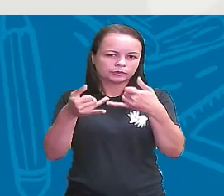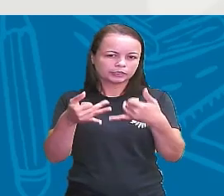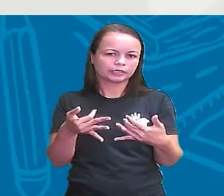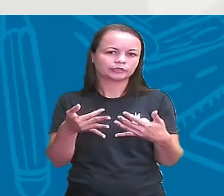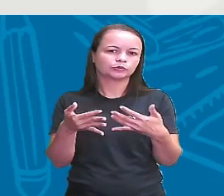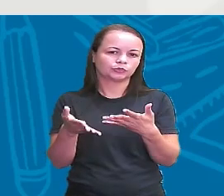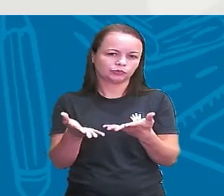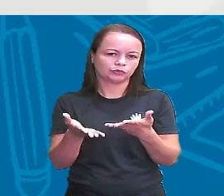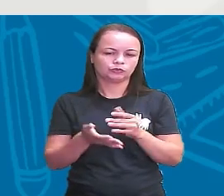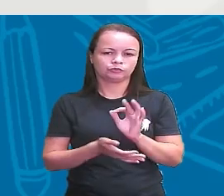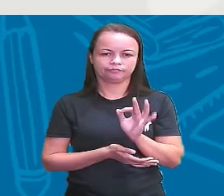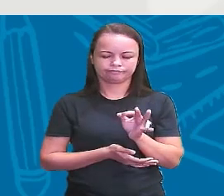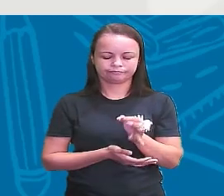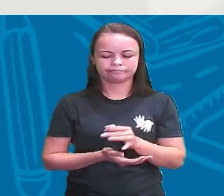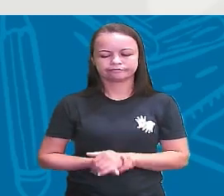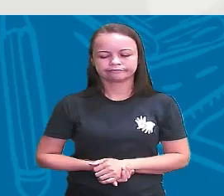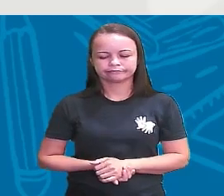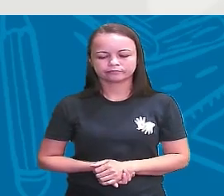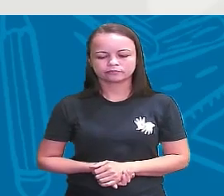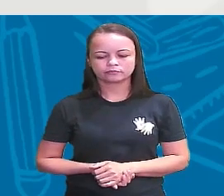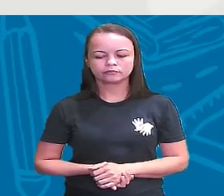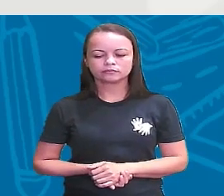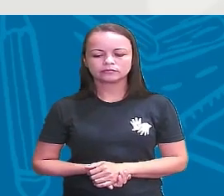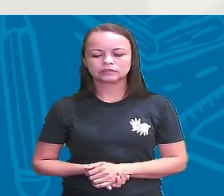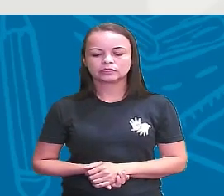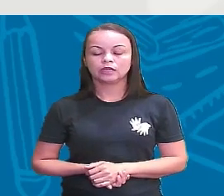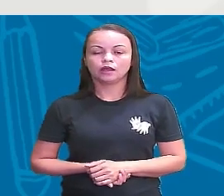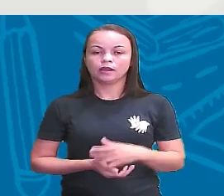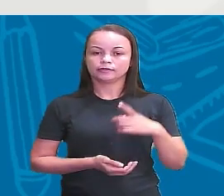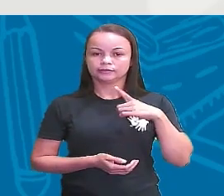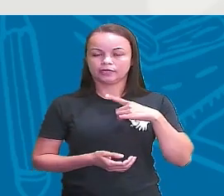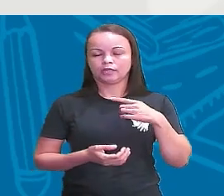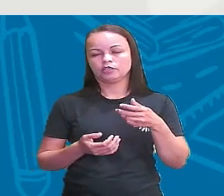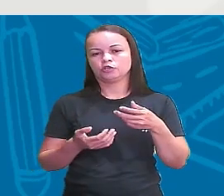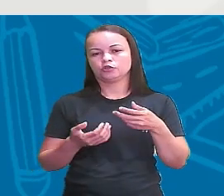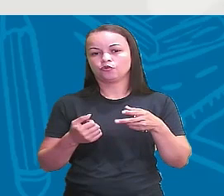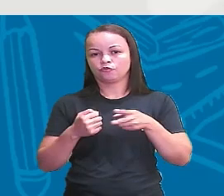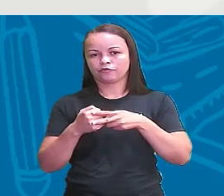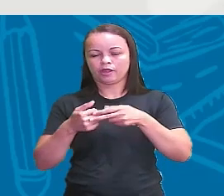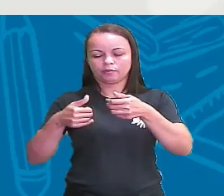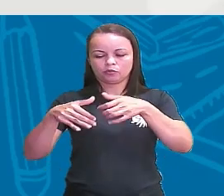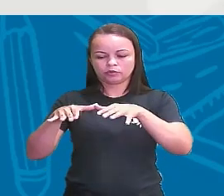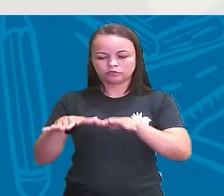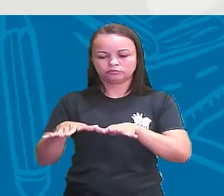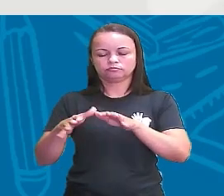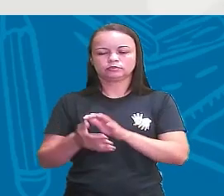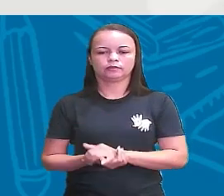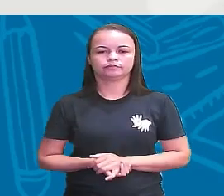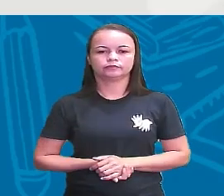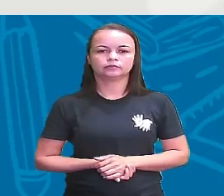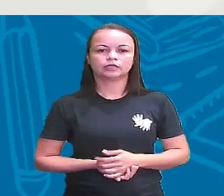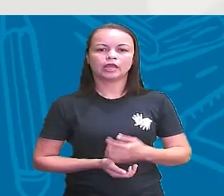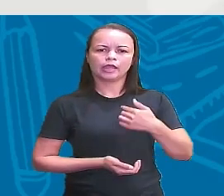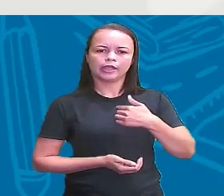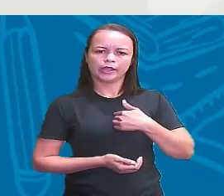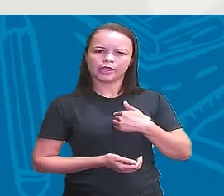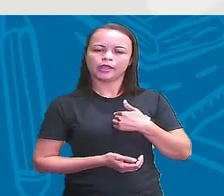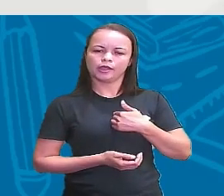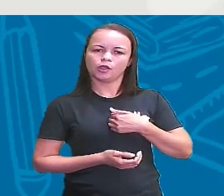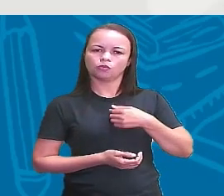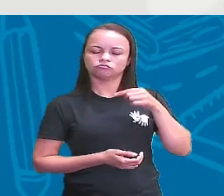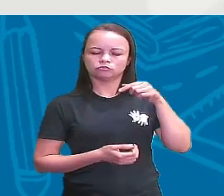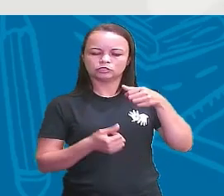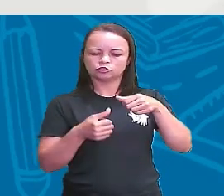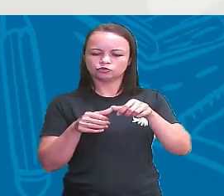certo? E aí a gente tem o verbo estar. Yo estoy, tu